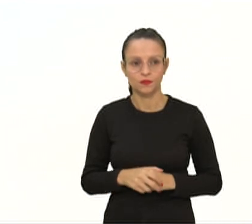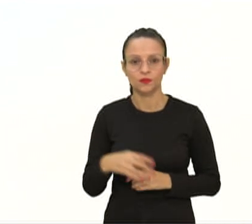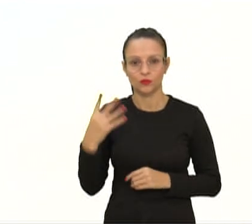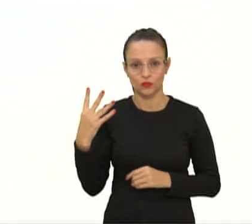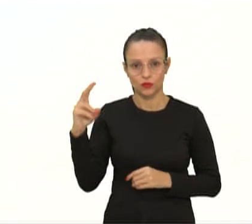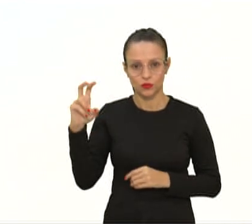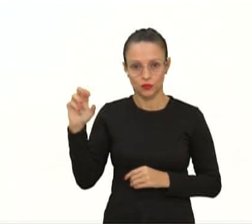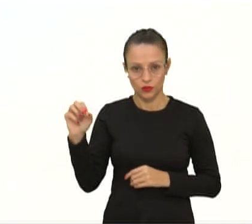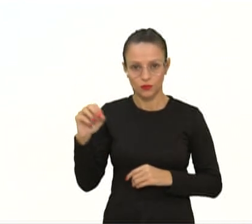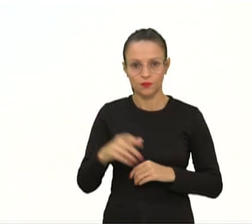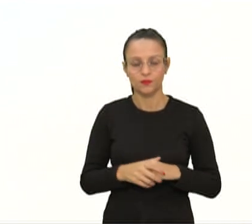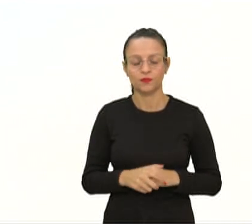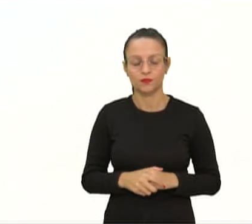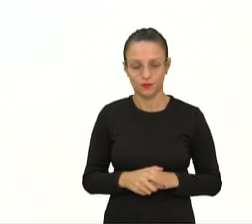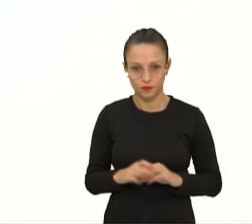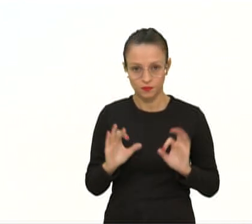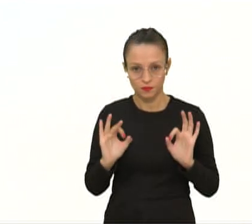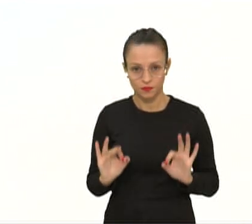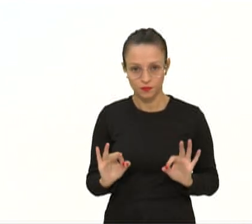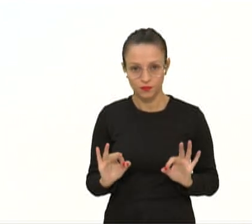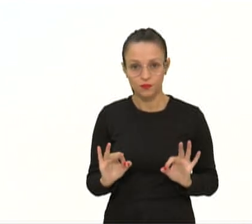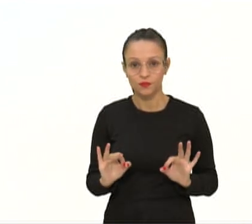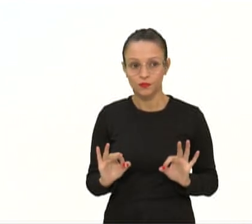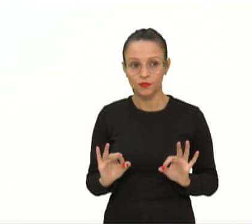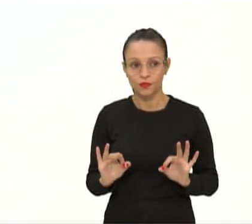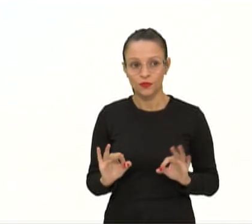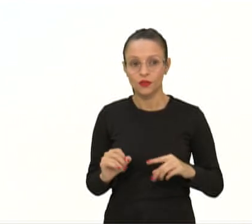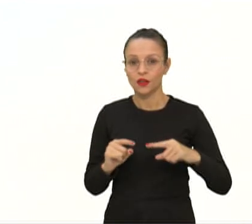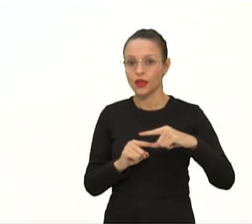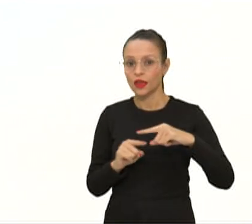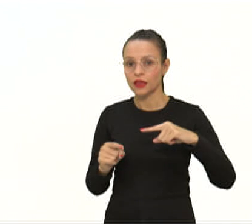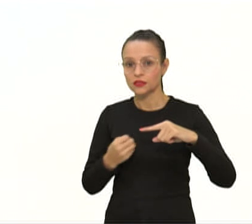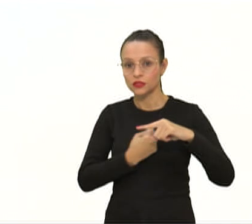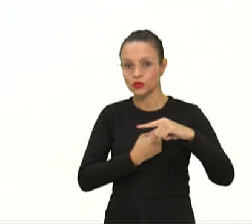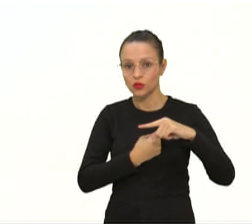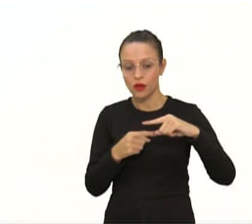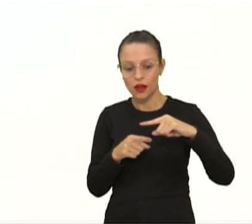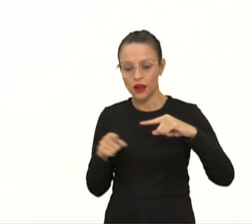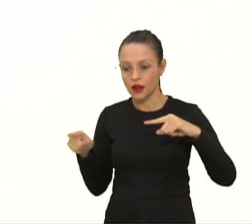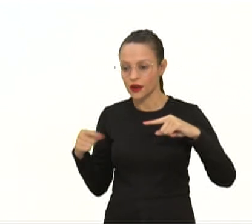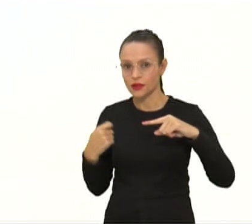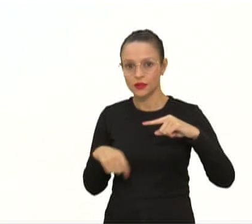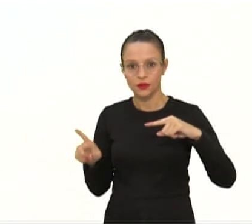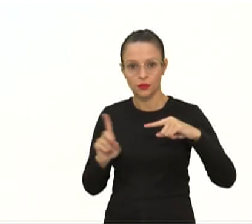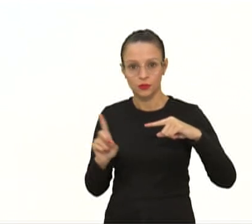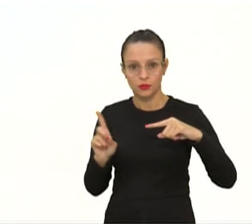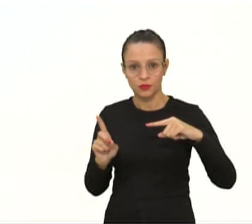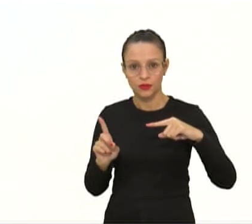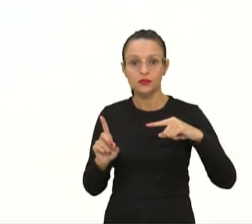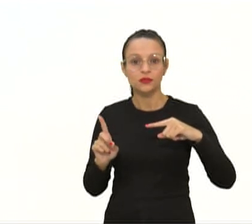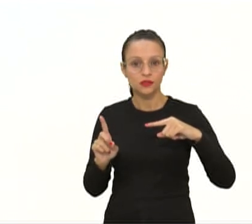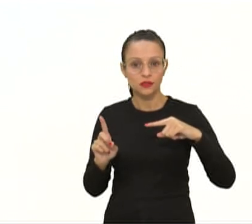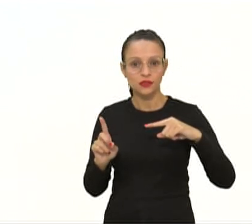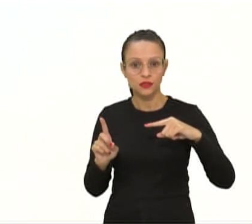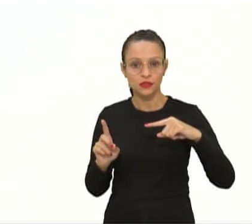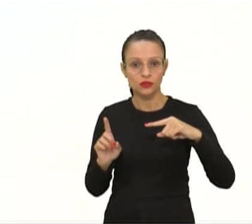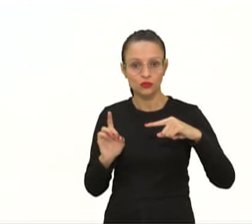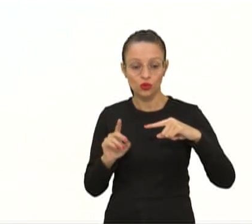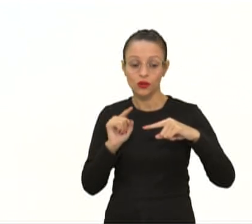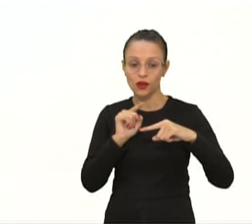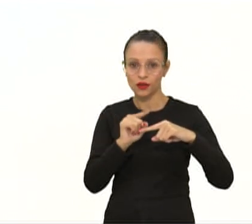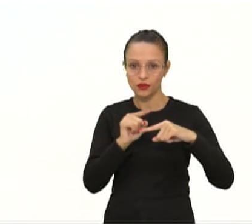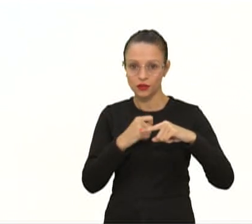450 aqui. Certo? Denominador já não é mais necessário, porque o denominador é o mesmo. Vou resolver só com os